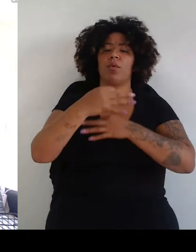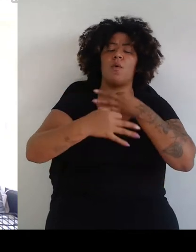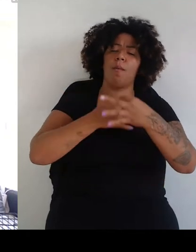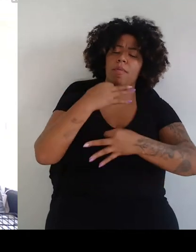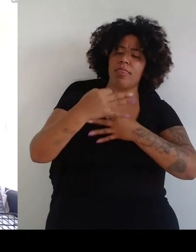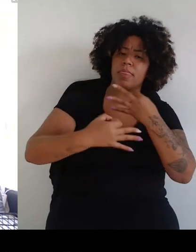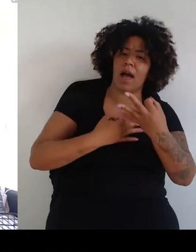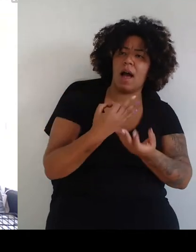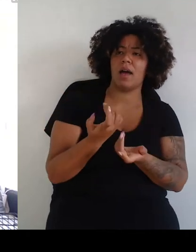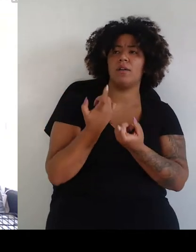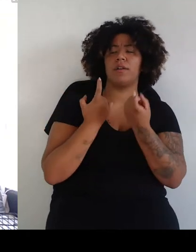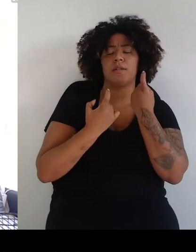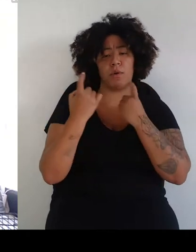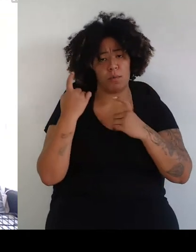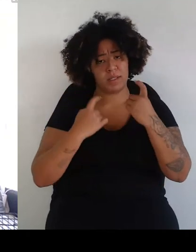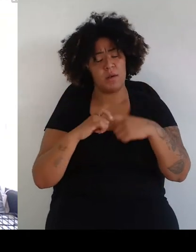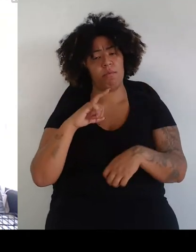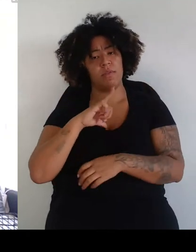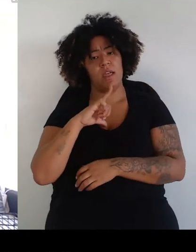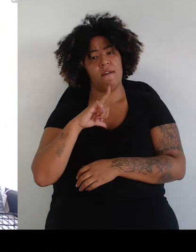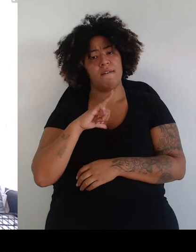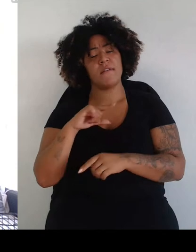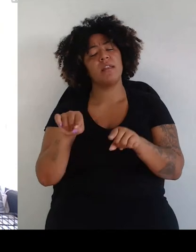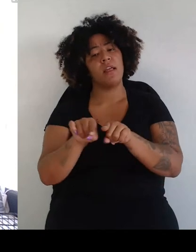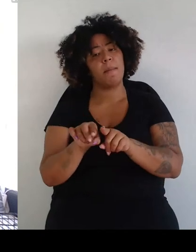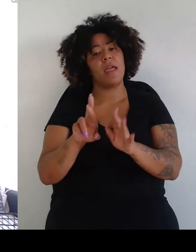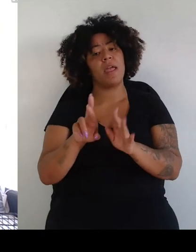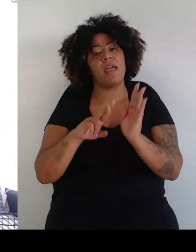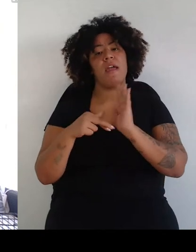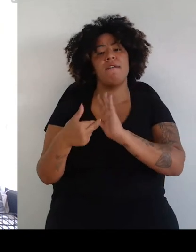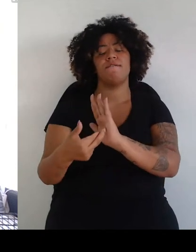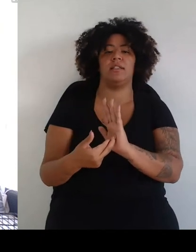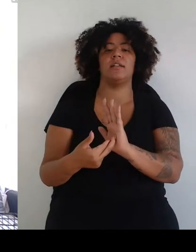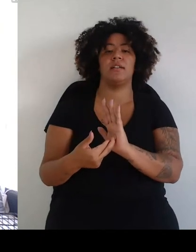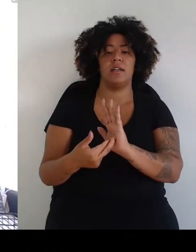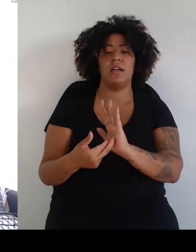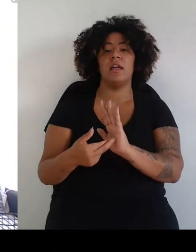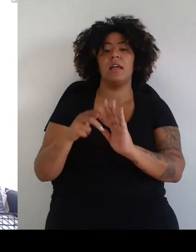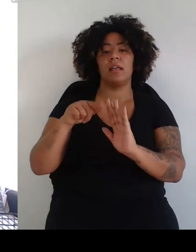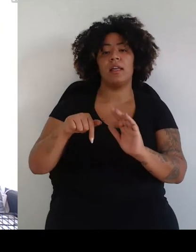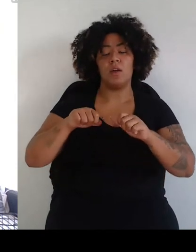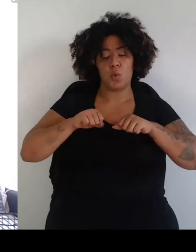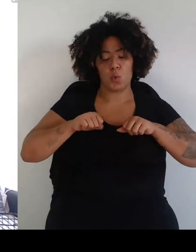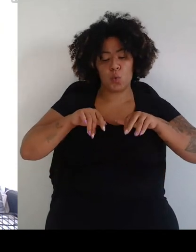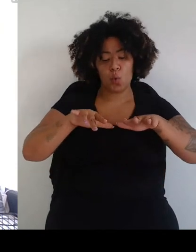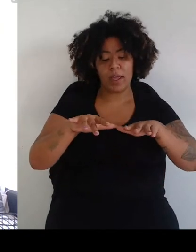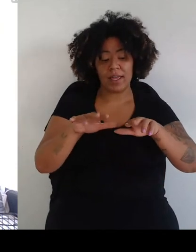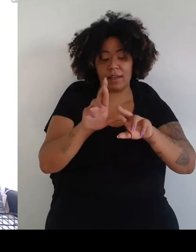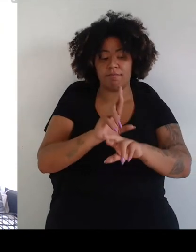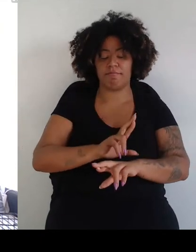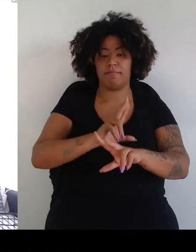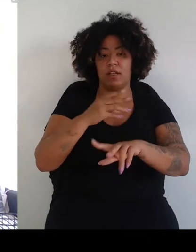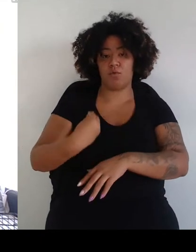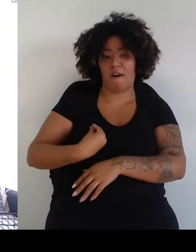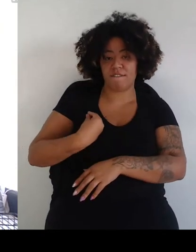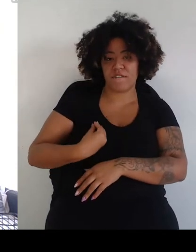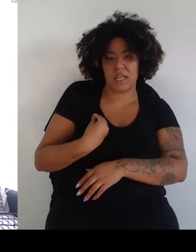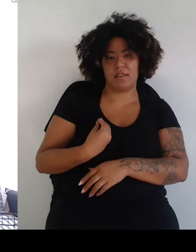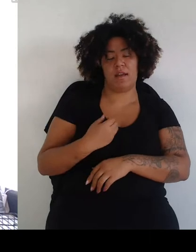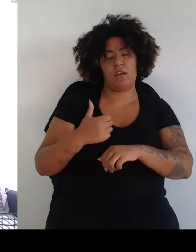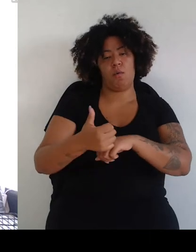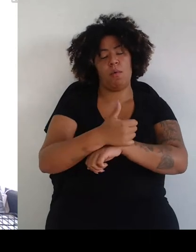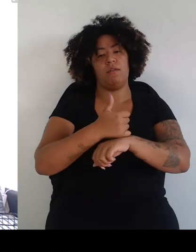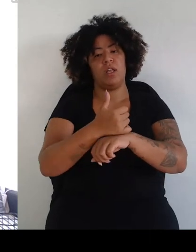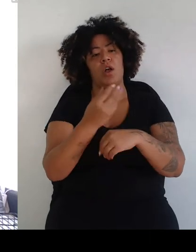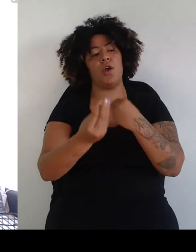preocupações referências ao aspecto Clear fora da sua obra e na sua vida e a maneira como ele